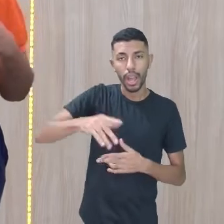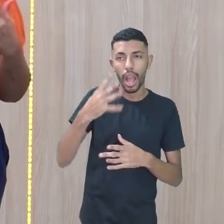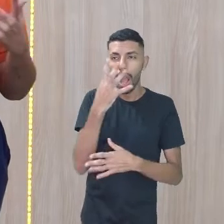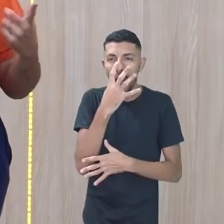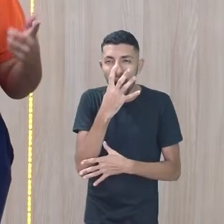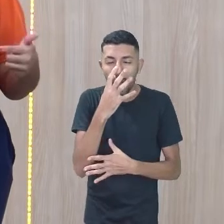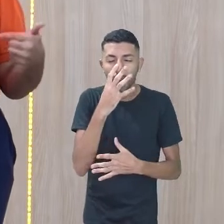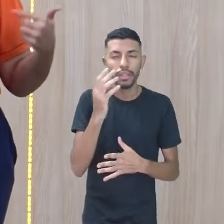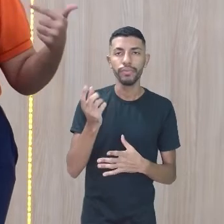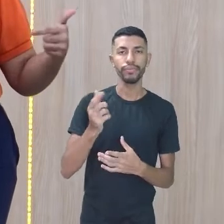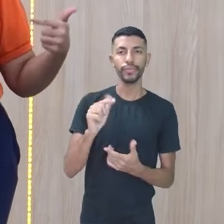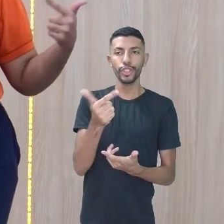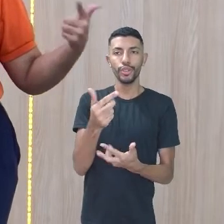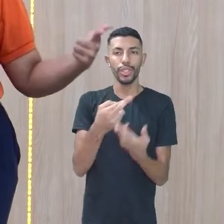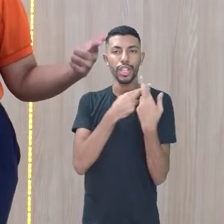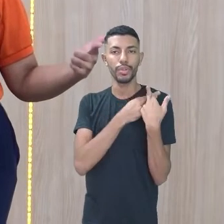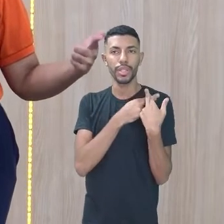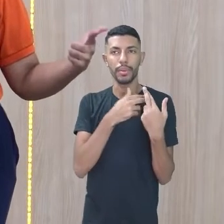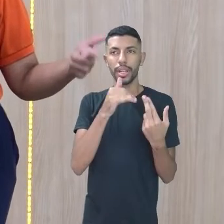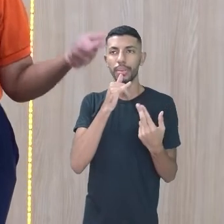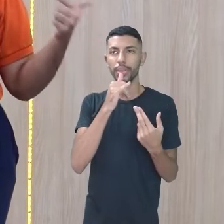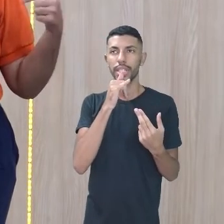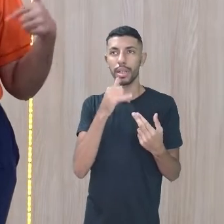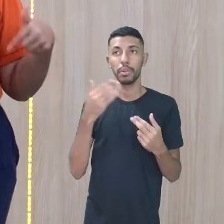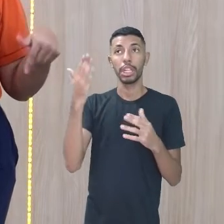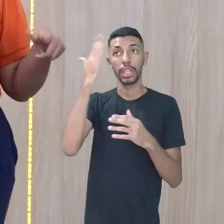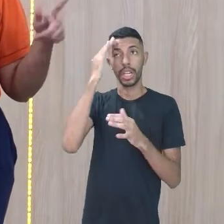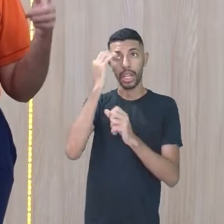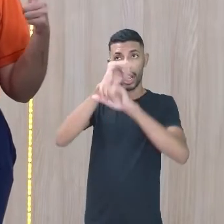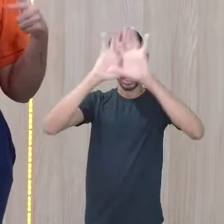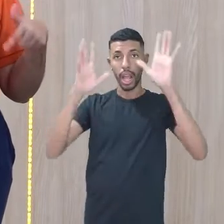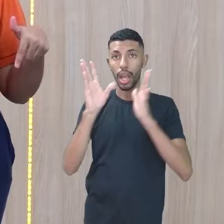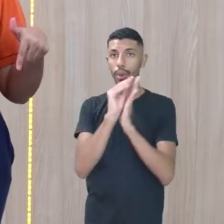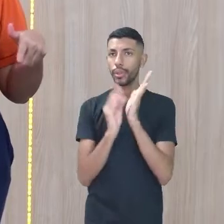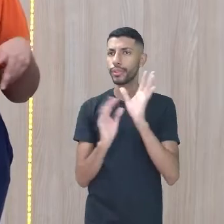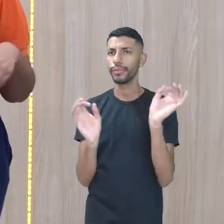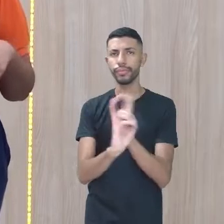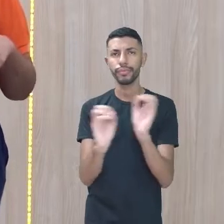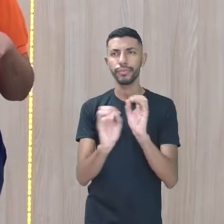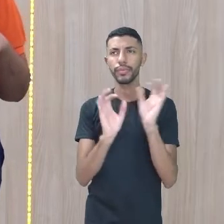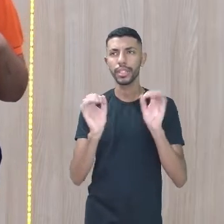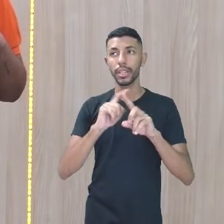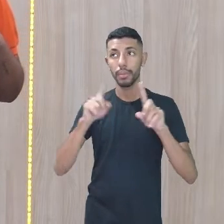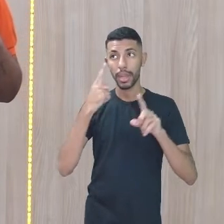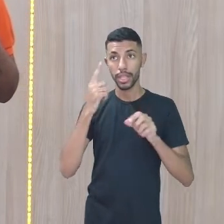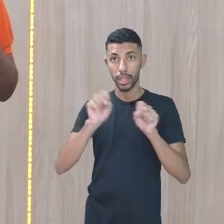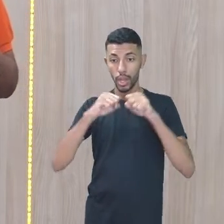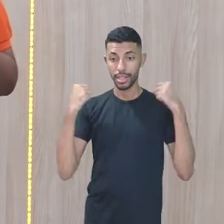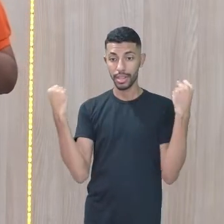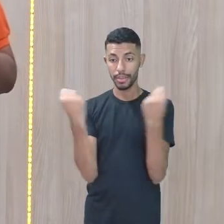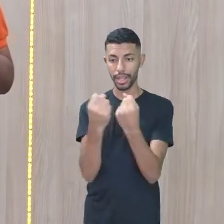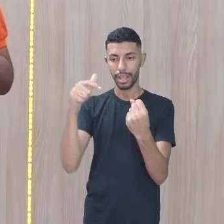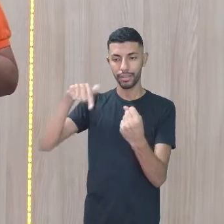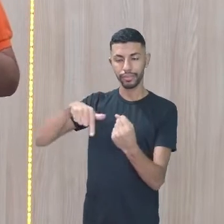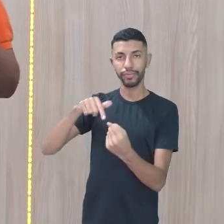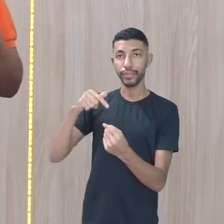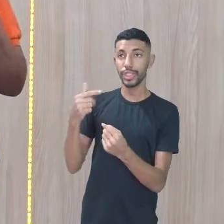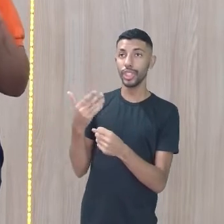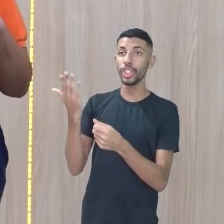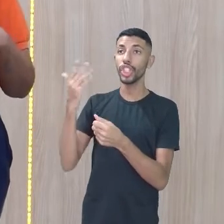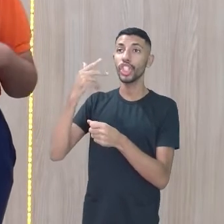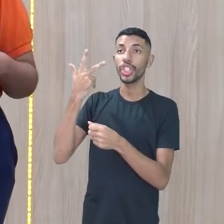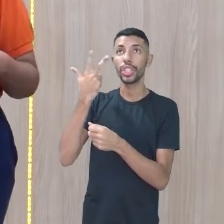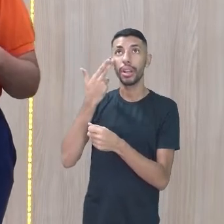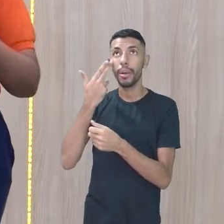a responsabilidade de saber o conteúdo. Embora em um seminário, né, ela costume participar, ou seja,